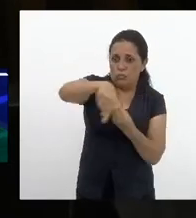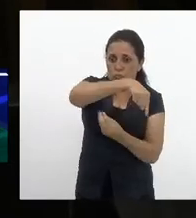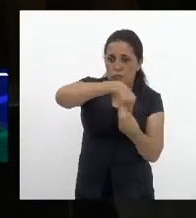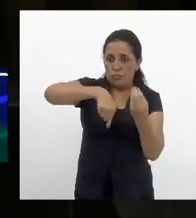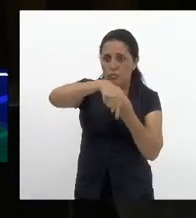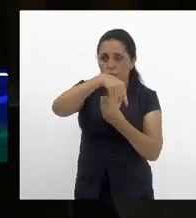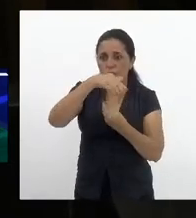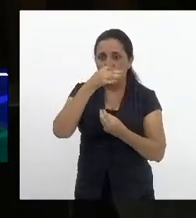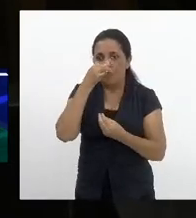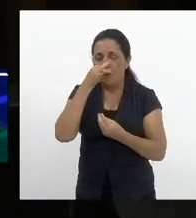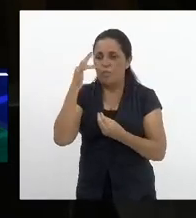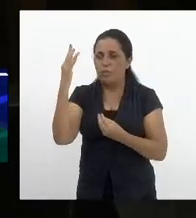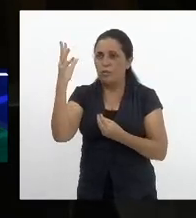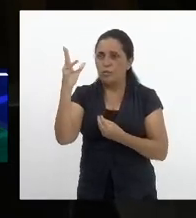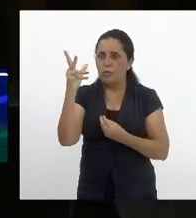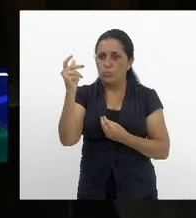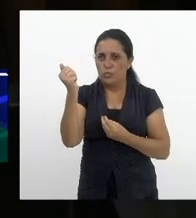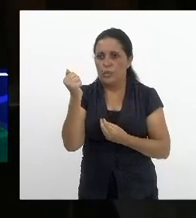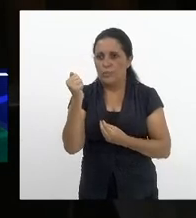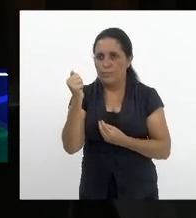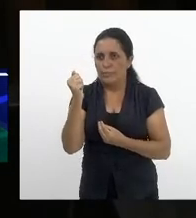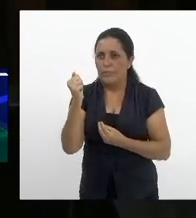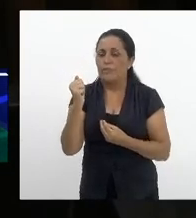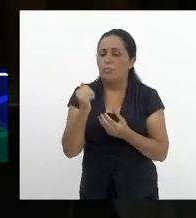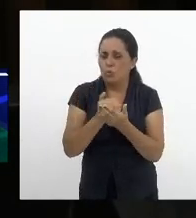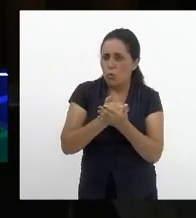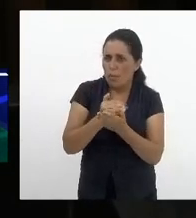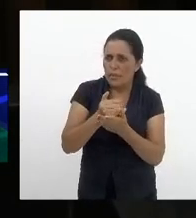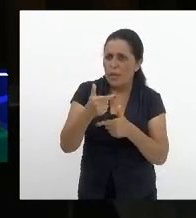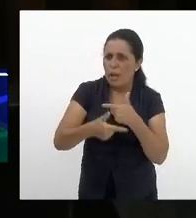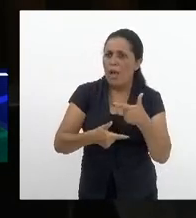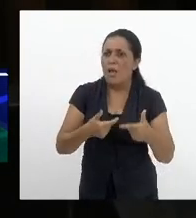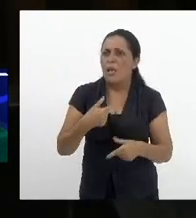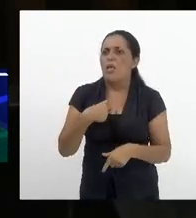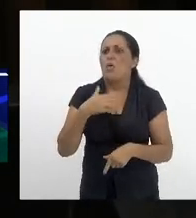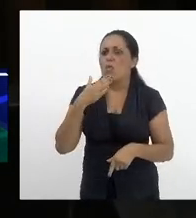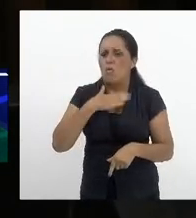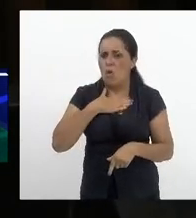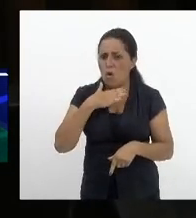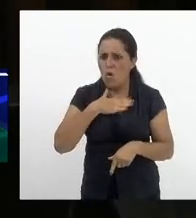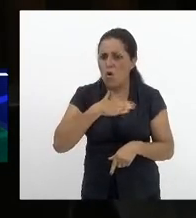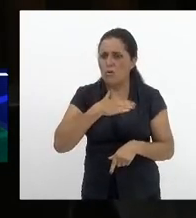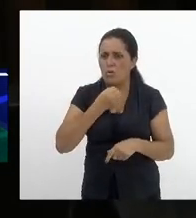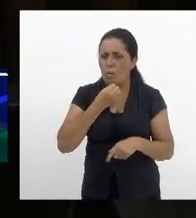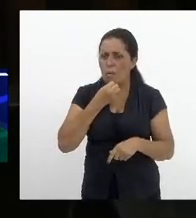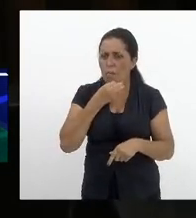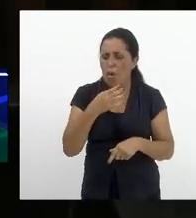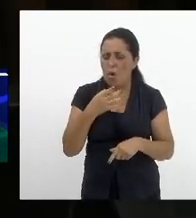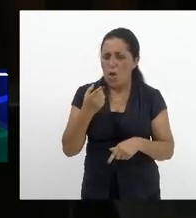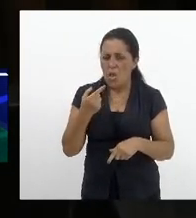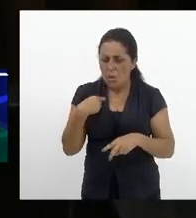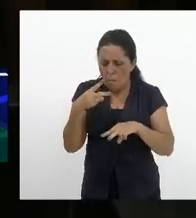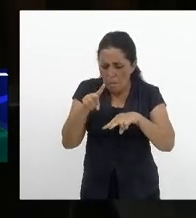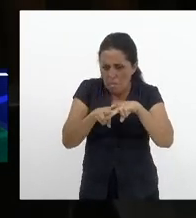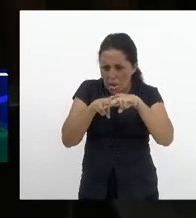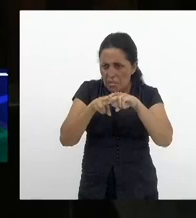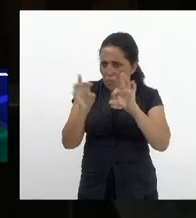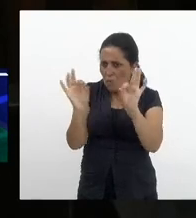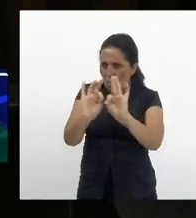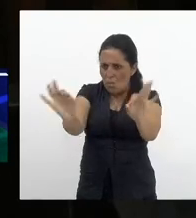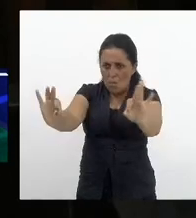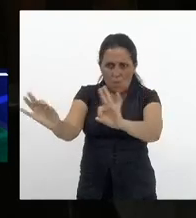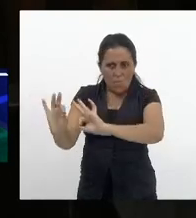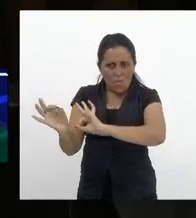e vamos iniciar aqui uma briga, e eu sou bom de briga, dou a quem doer, não tenho rabo preso com ninguém. Então, estou com os